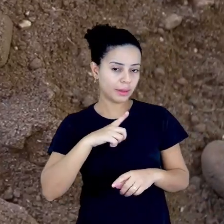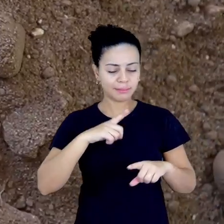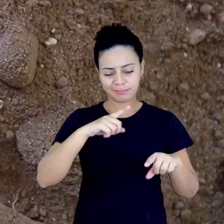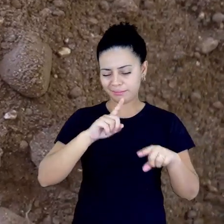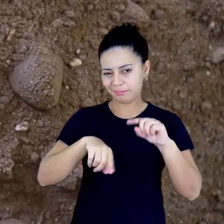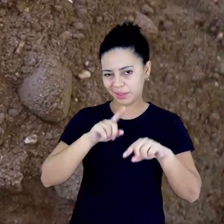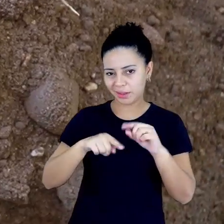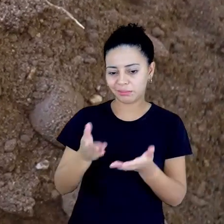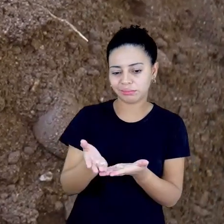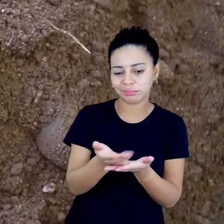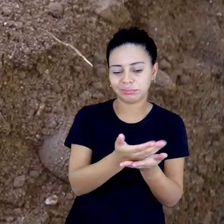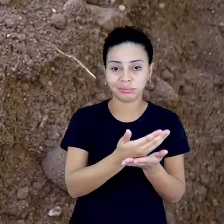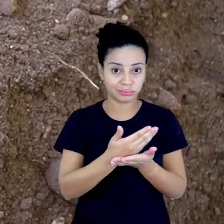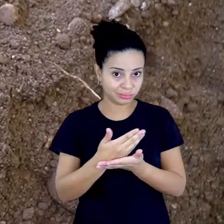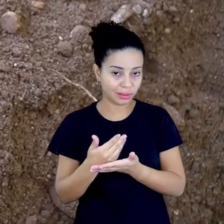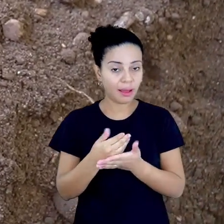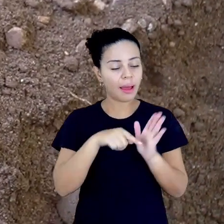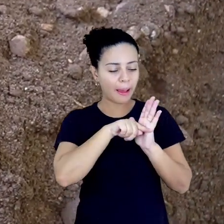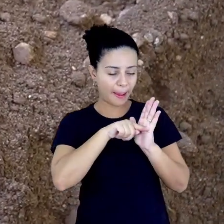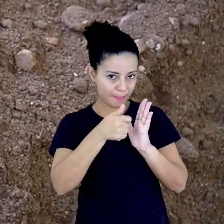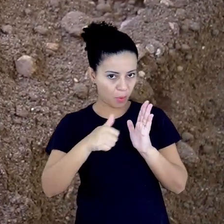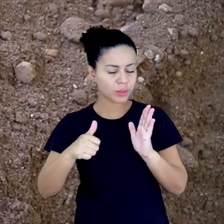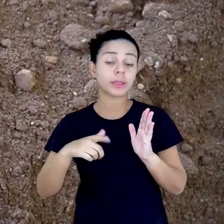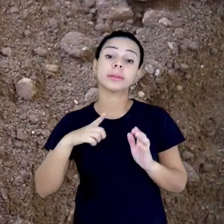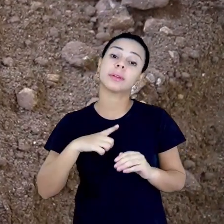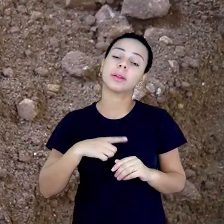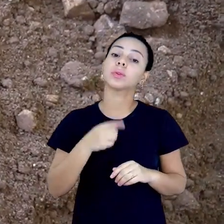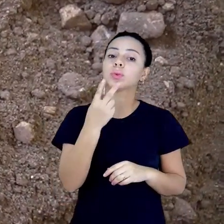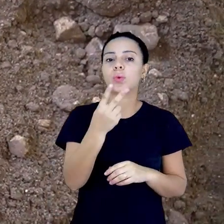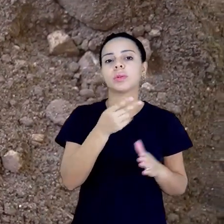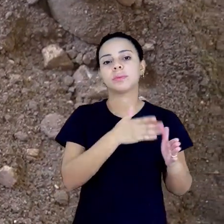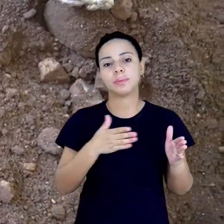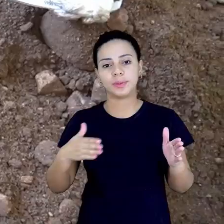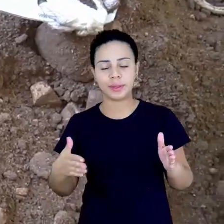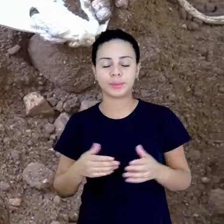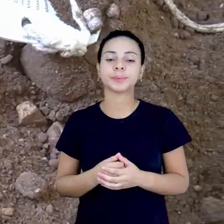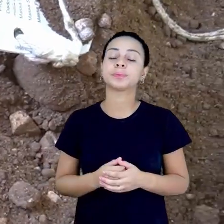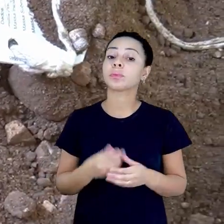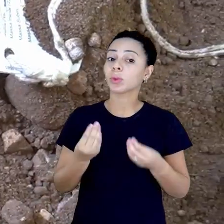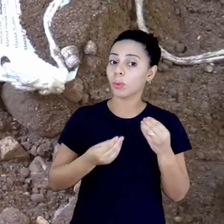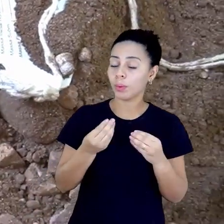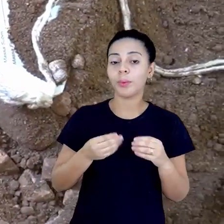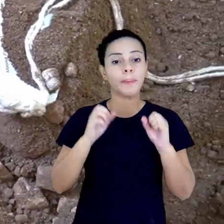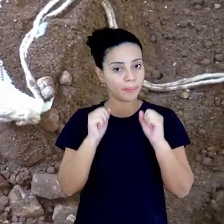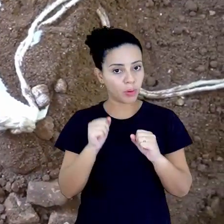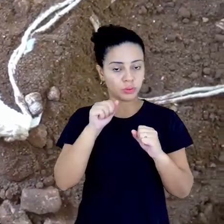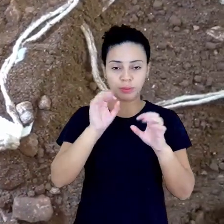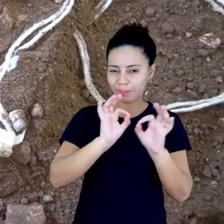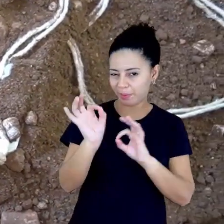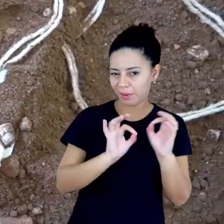de amostras para ensaios de compactação pode ser realizada por meio de outros dois processos: